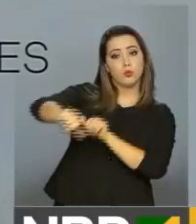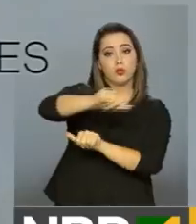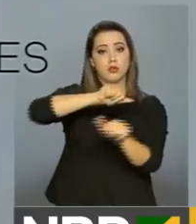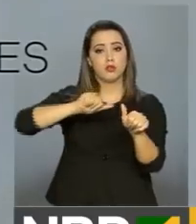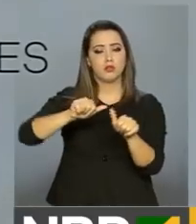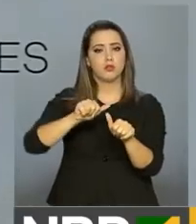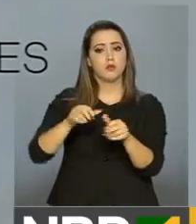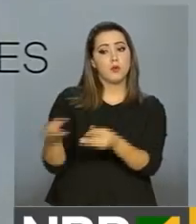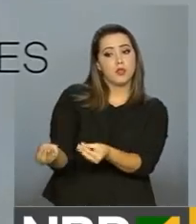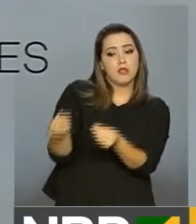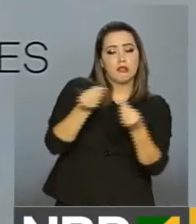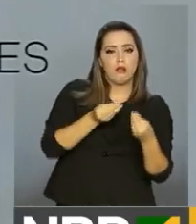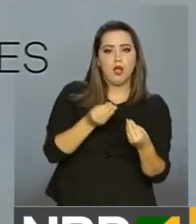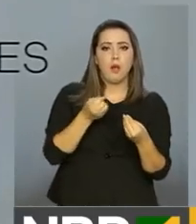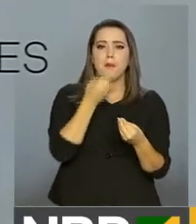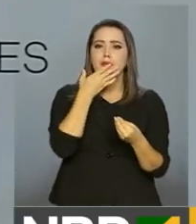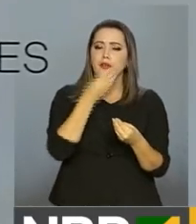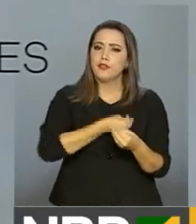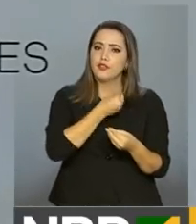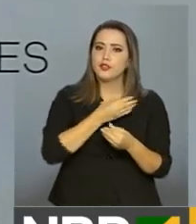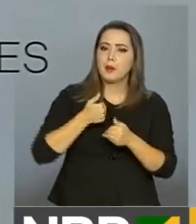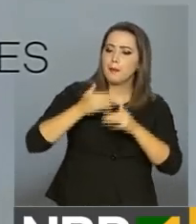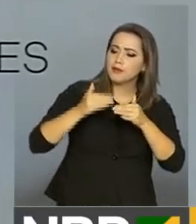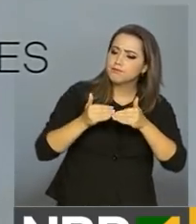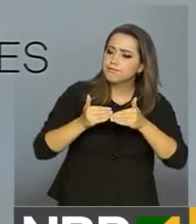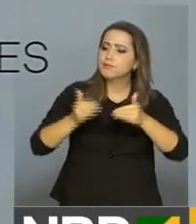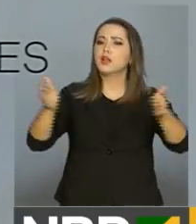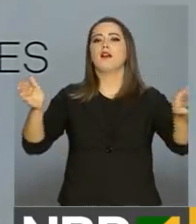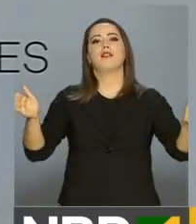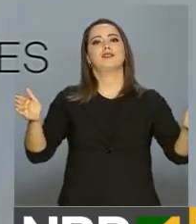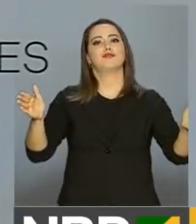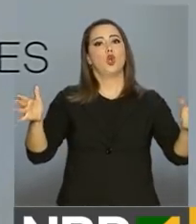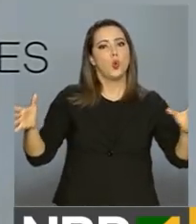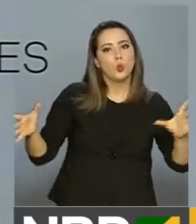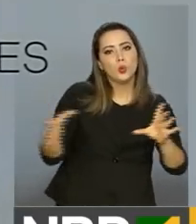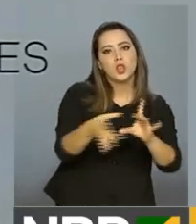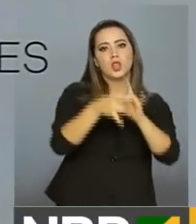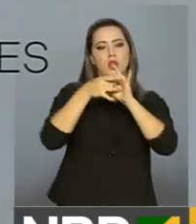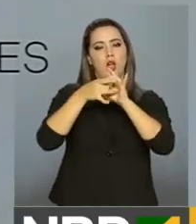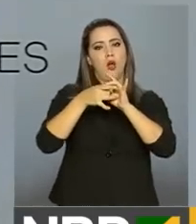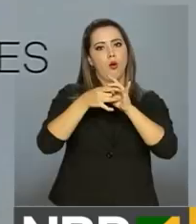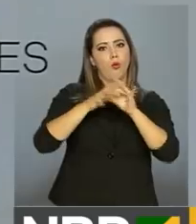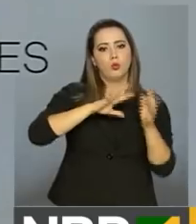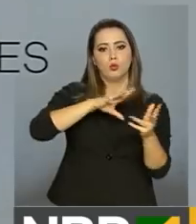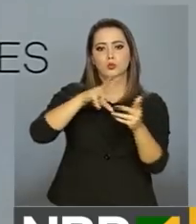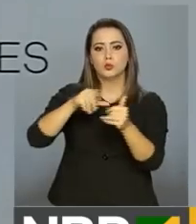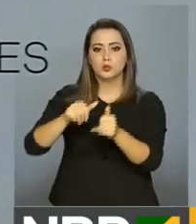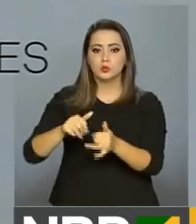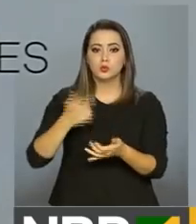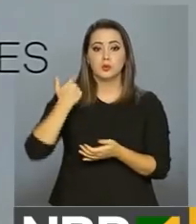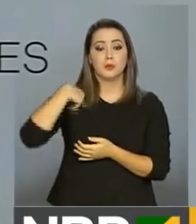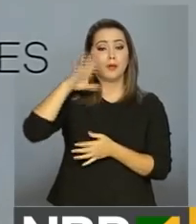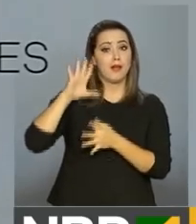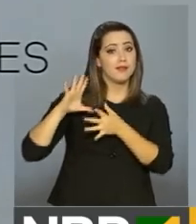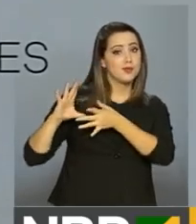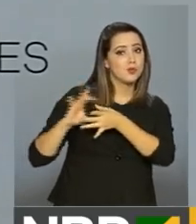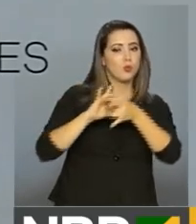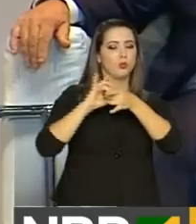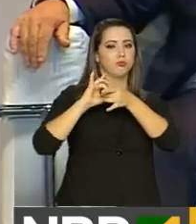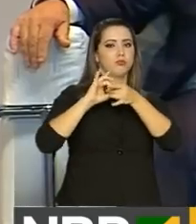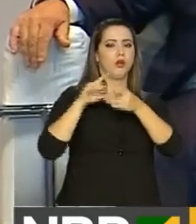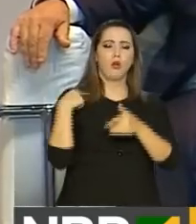fato traz bem-estar, é mais e mais integração. E é em nome de mais integração